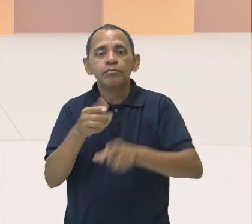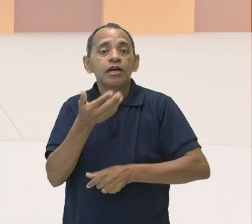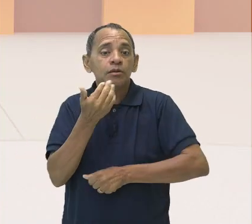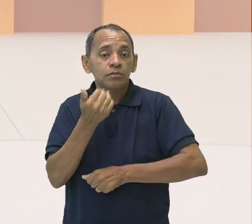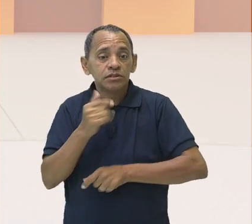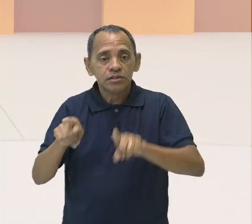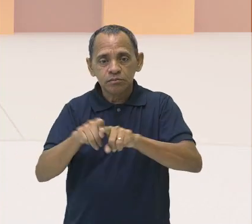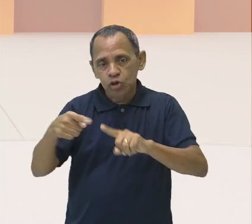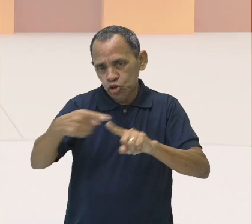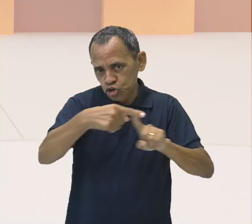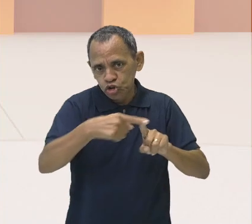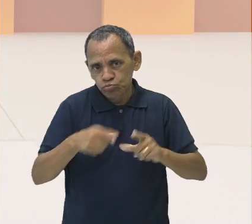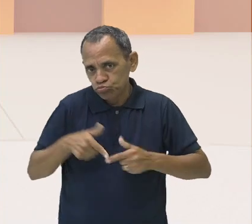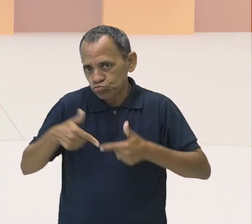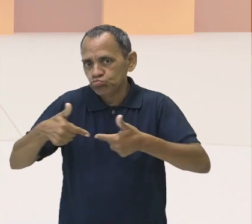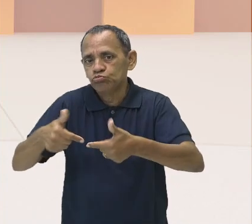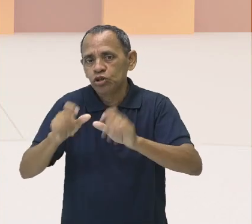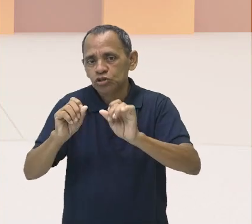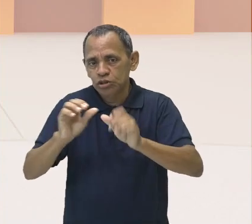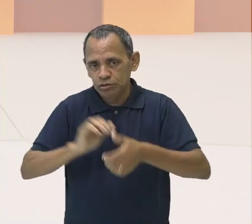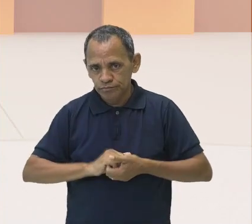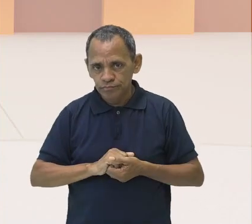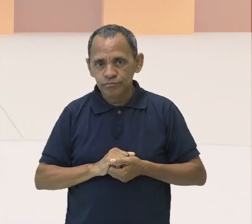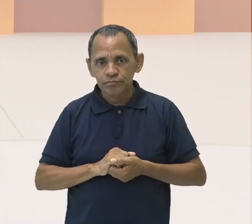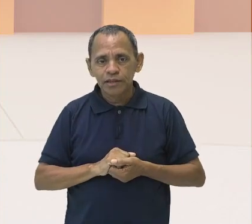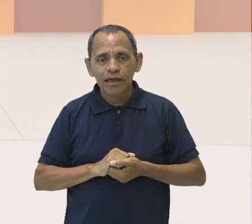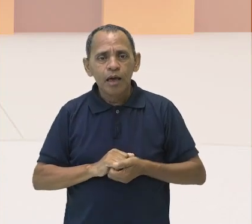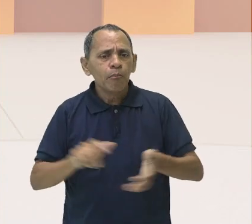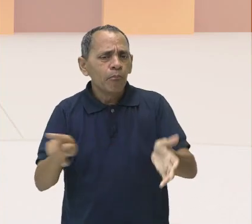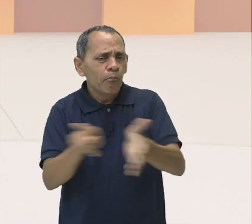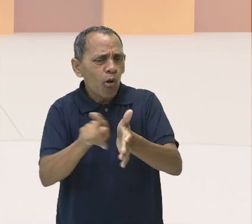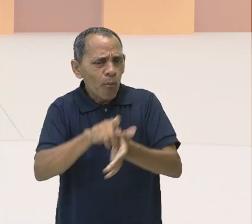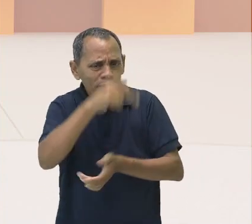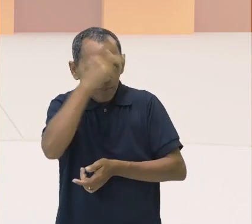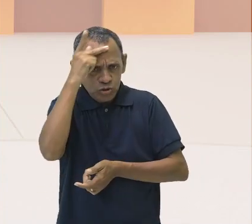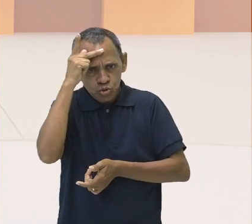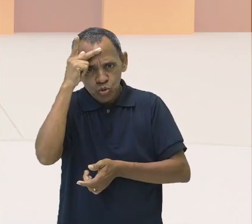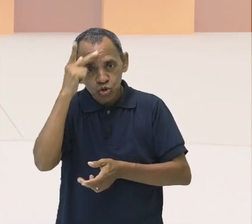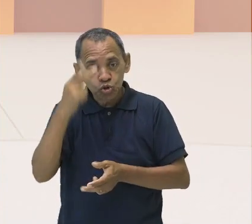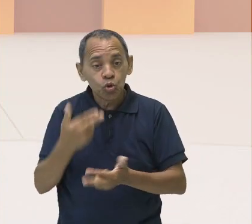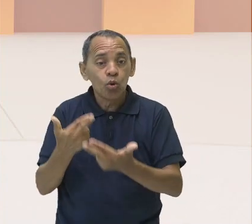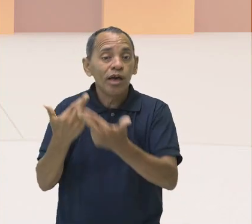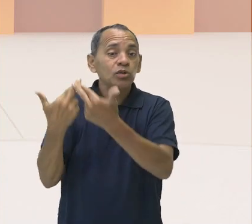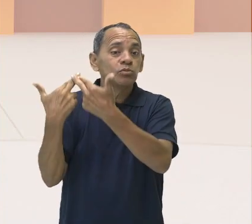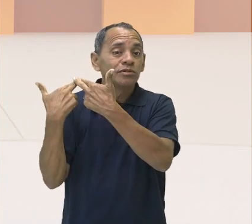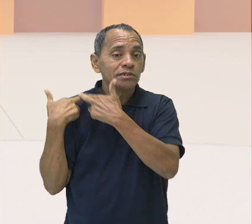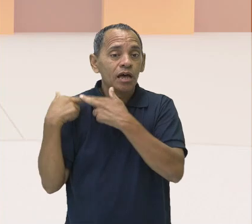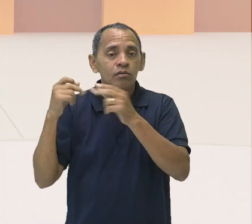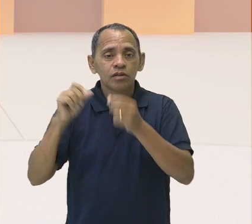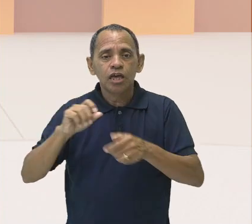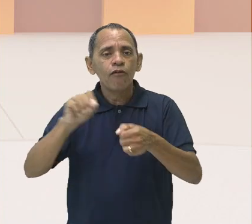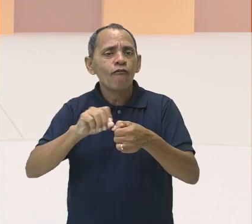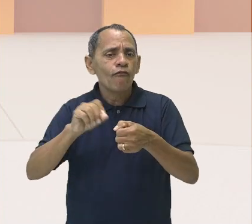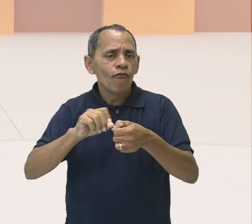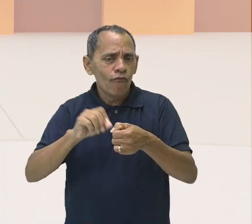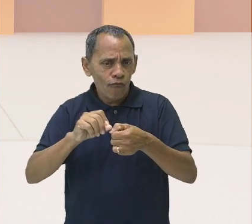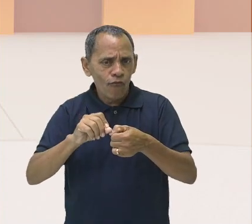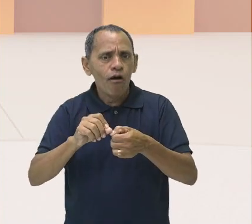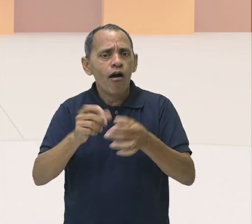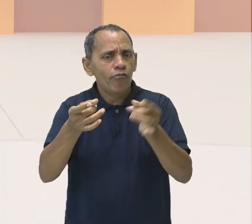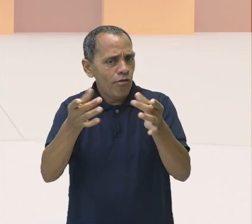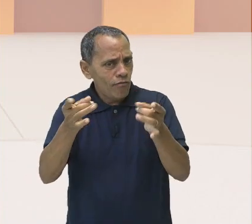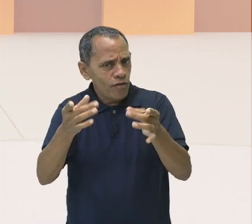atividade, né, que são essas pessoas mesmo que fazem, que geram comércio